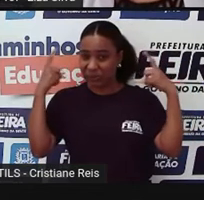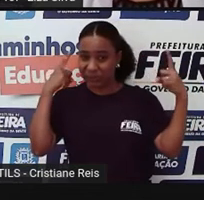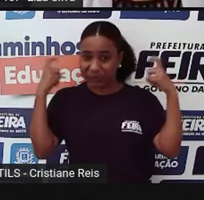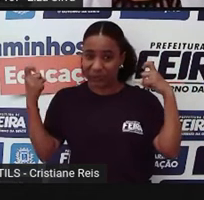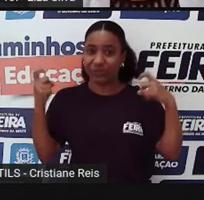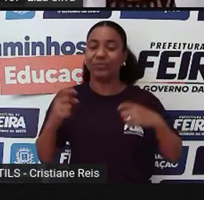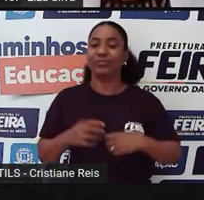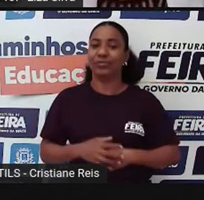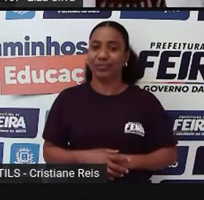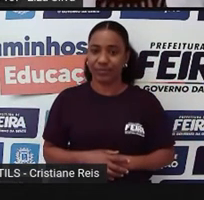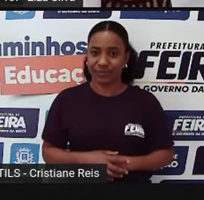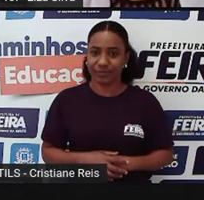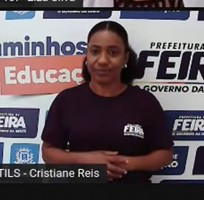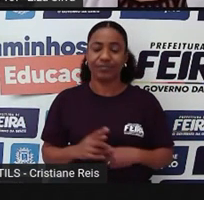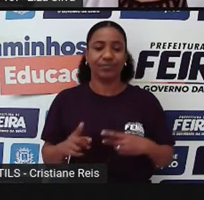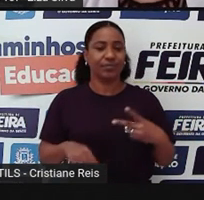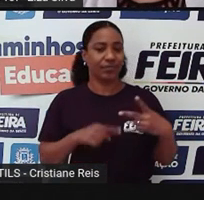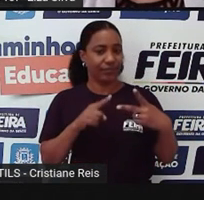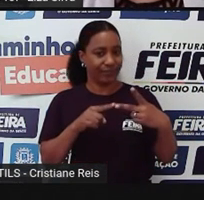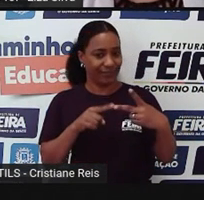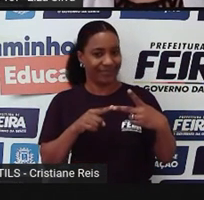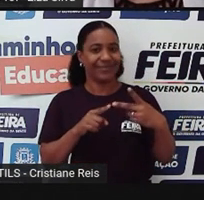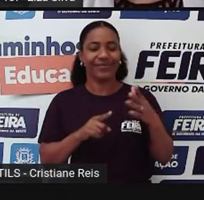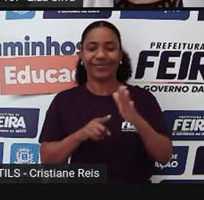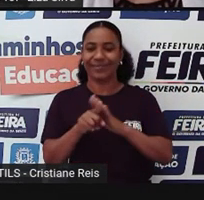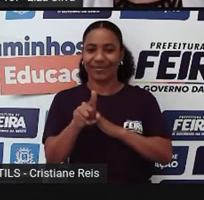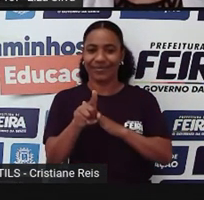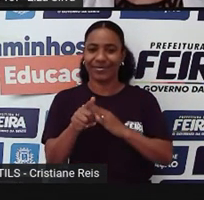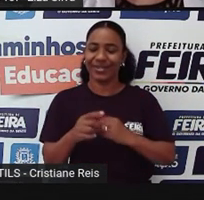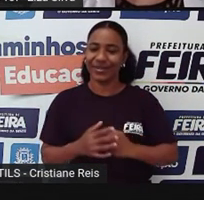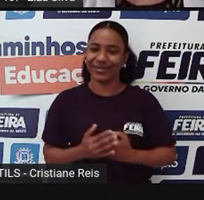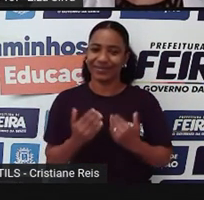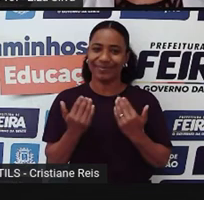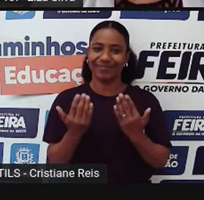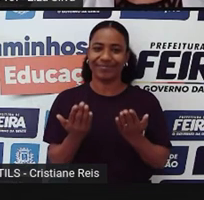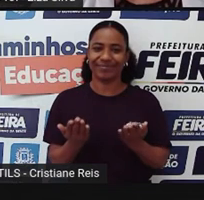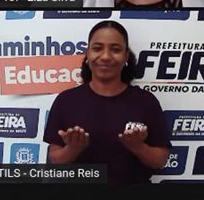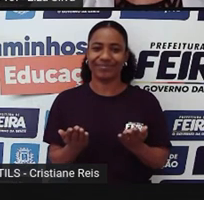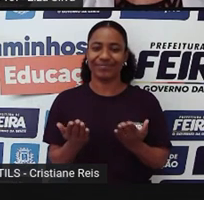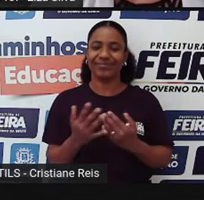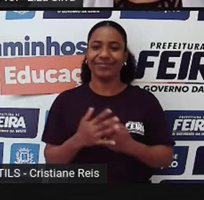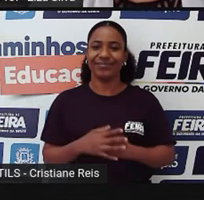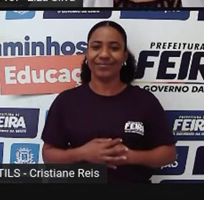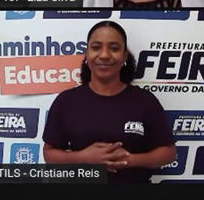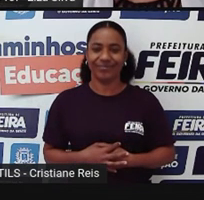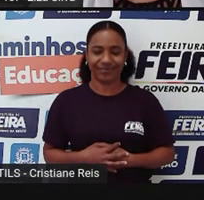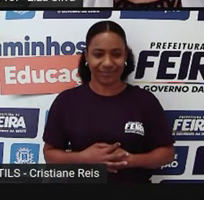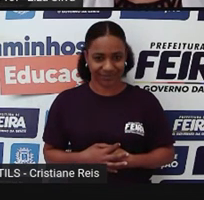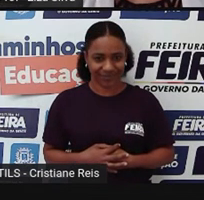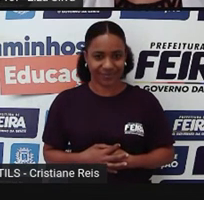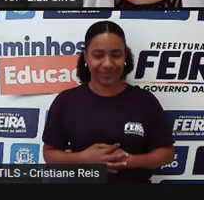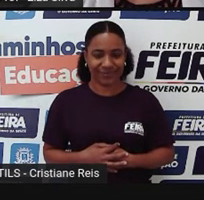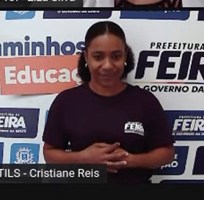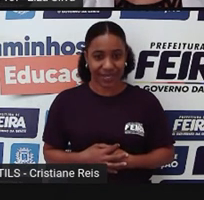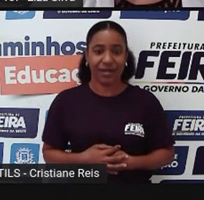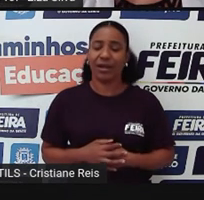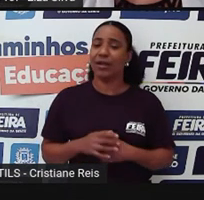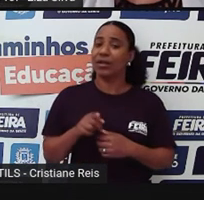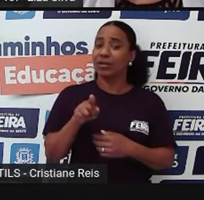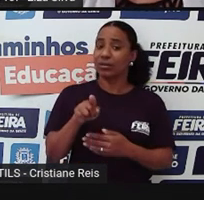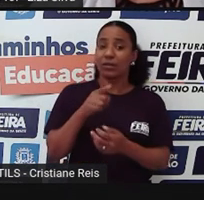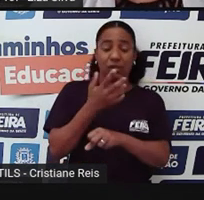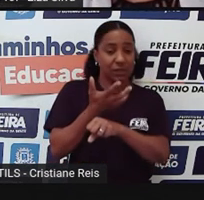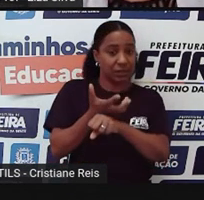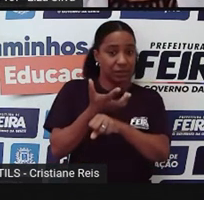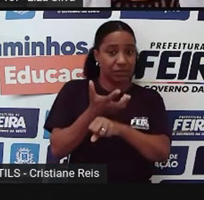o next one né próxima What's your favorite subject Qual é a sua disciplina favorita